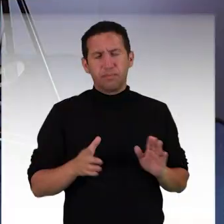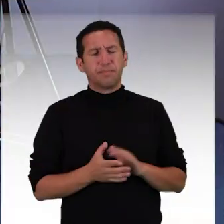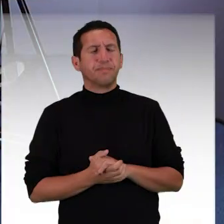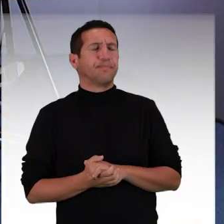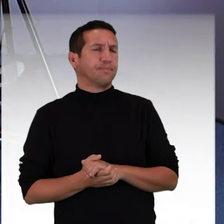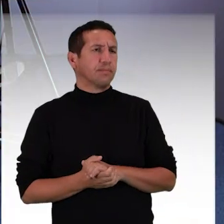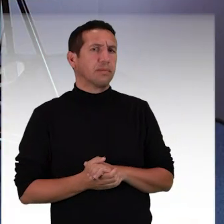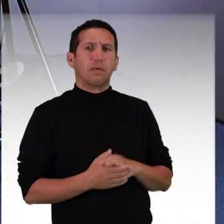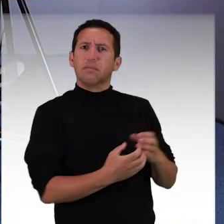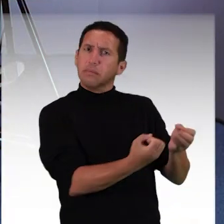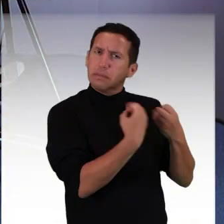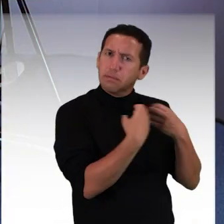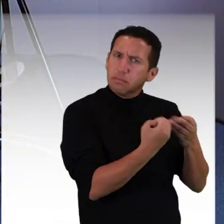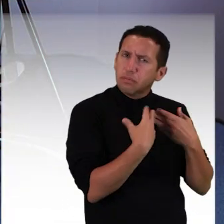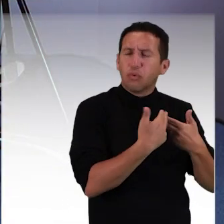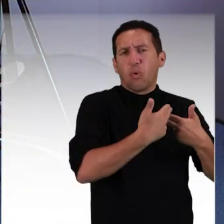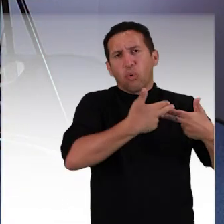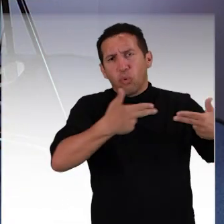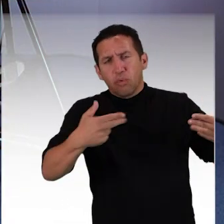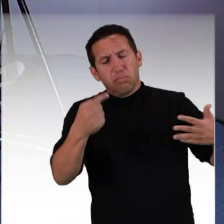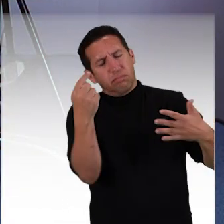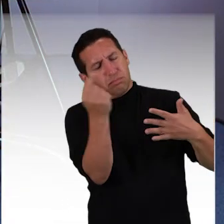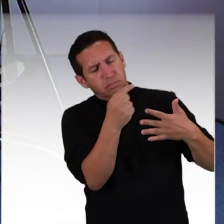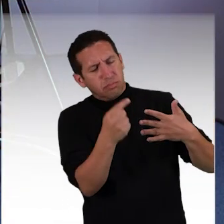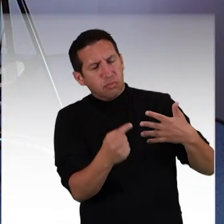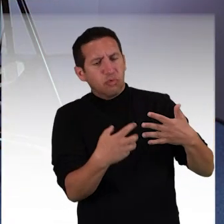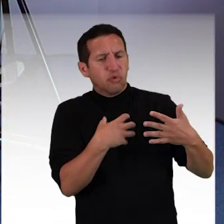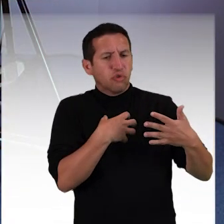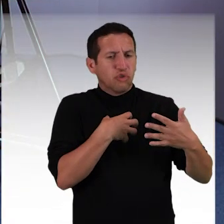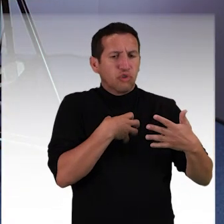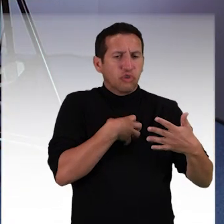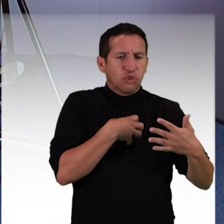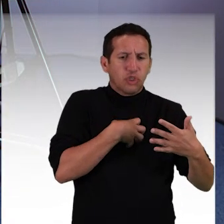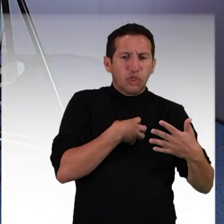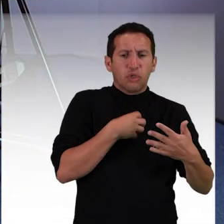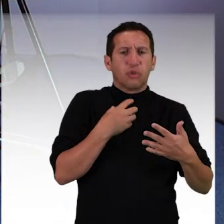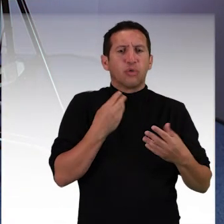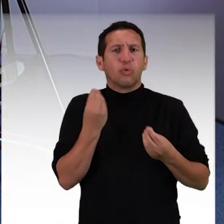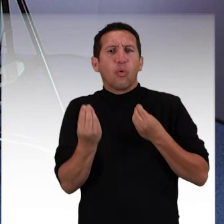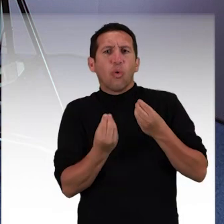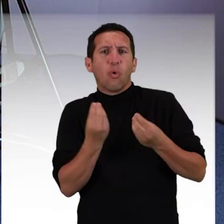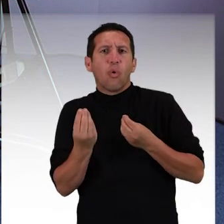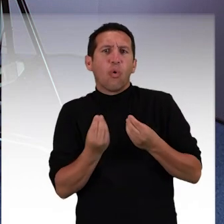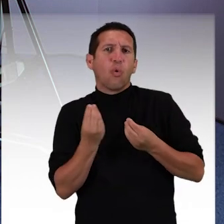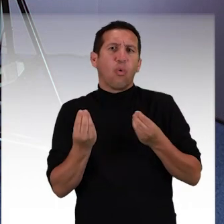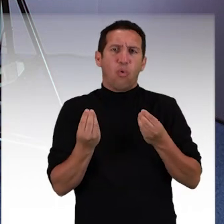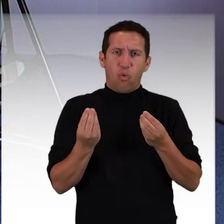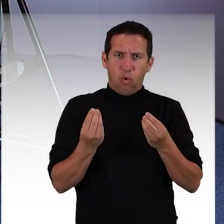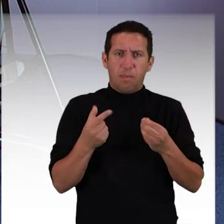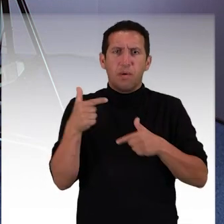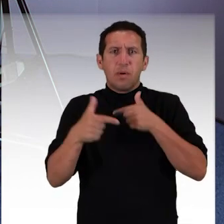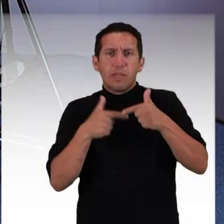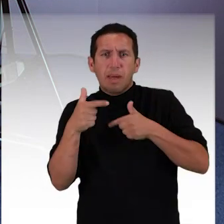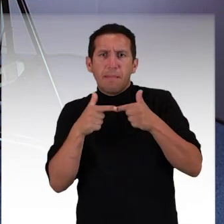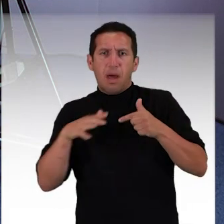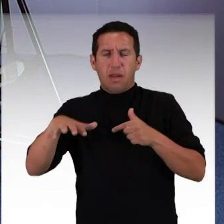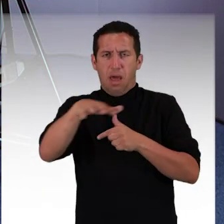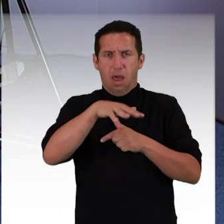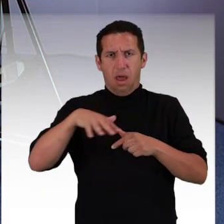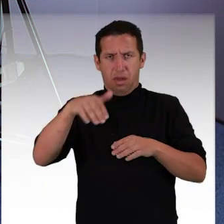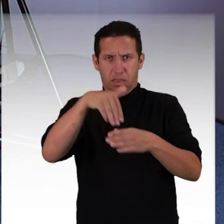missões muito ricas que me ensinaram eh a forma de olhar uma eleição o que que eu